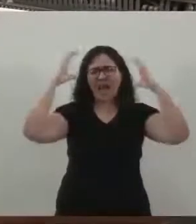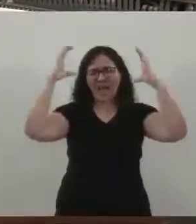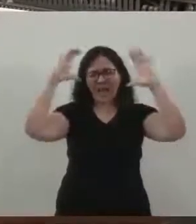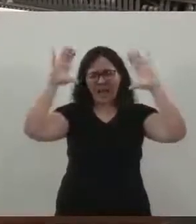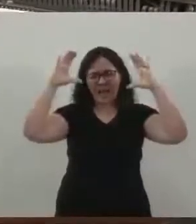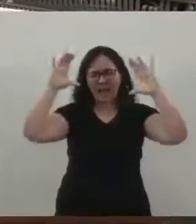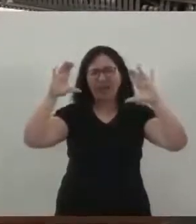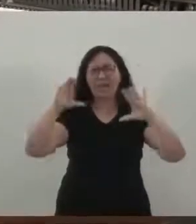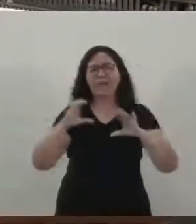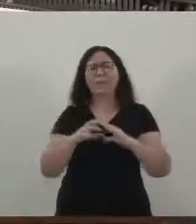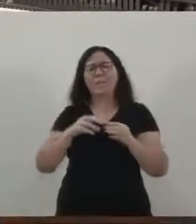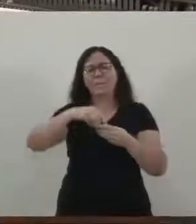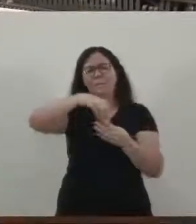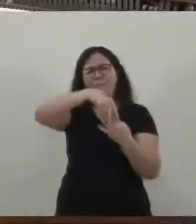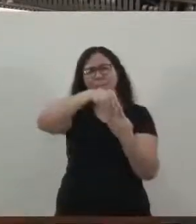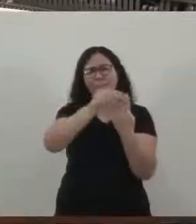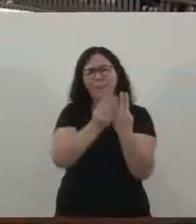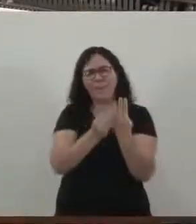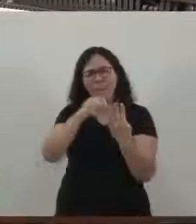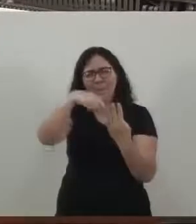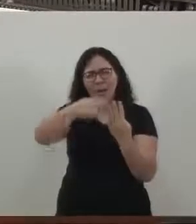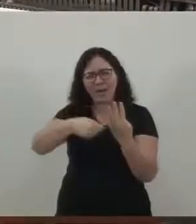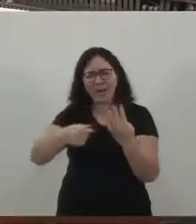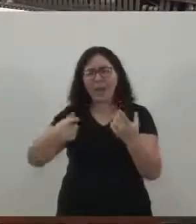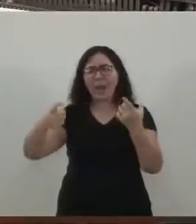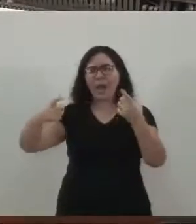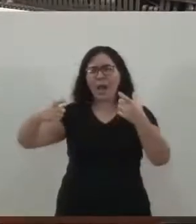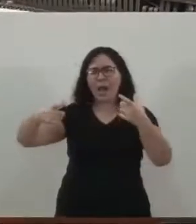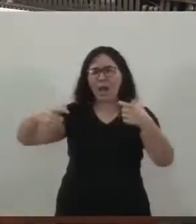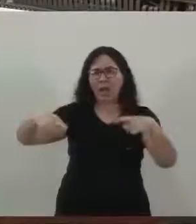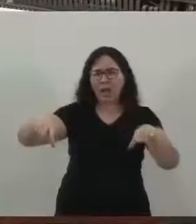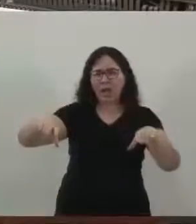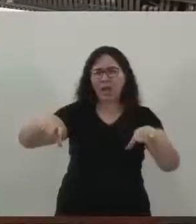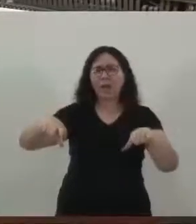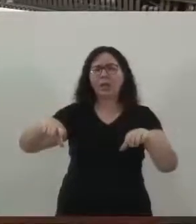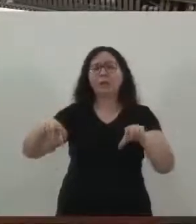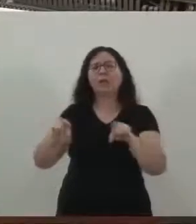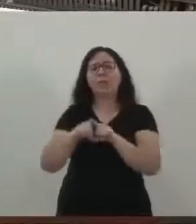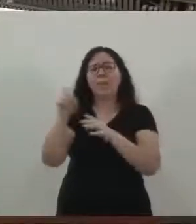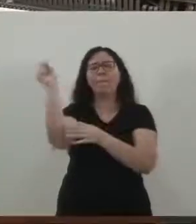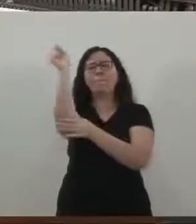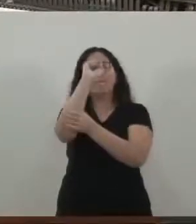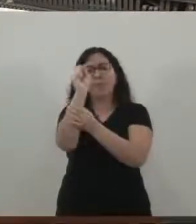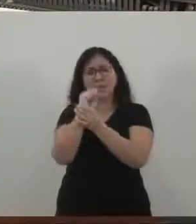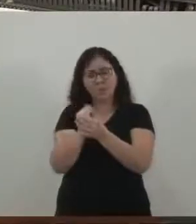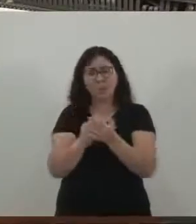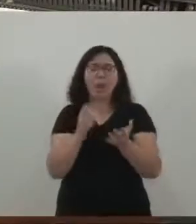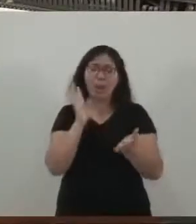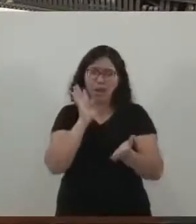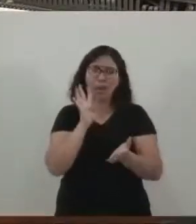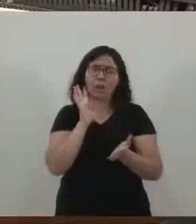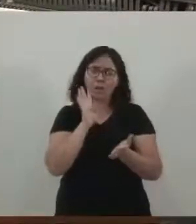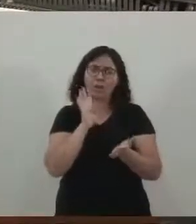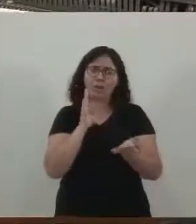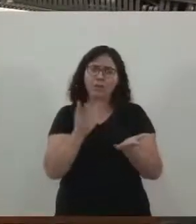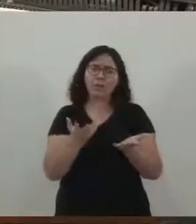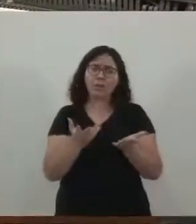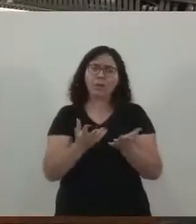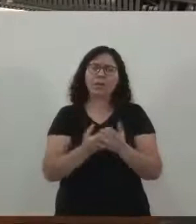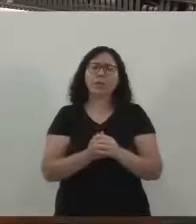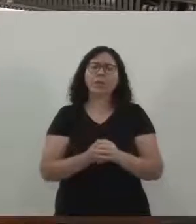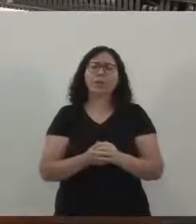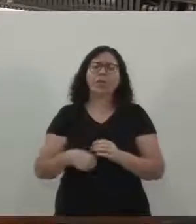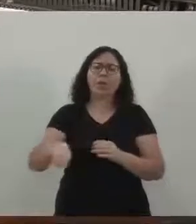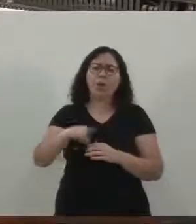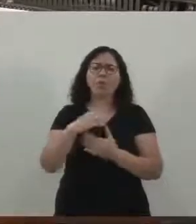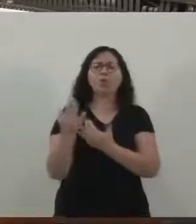área para baralho, tem o campo e uma quadra de 3 de basquete, seria interessantíssimo para aquela região, para que